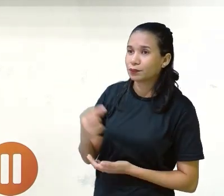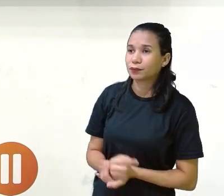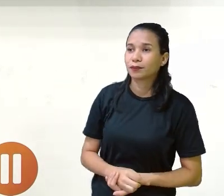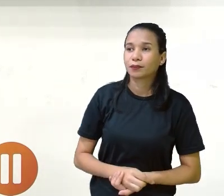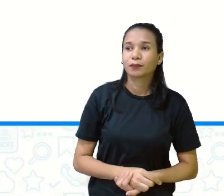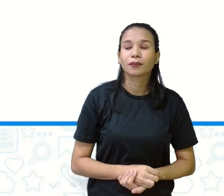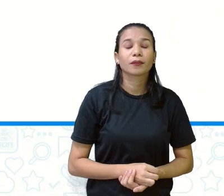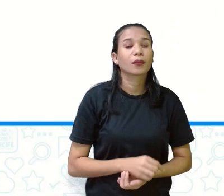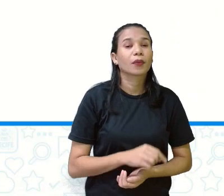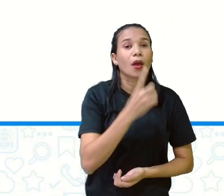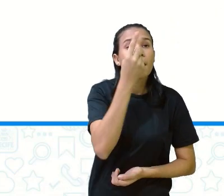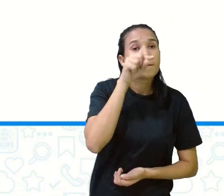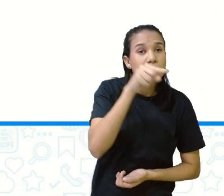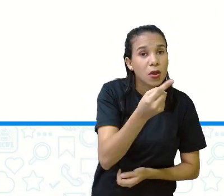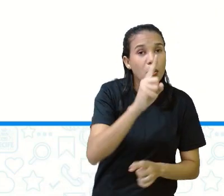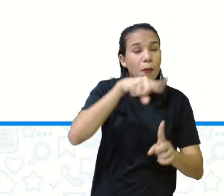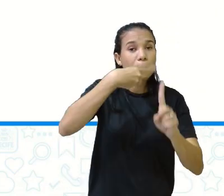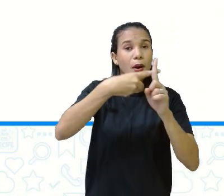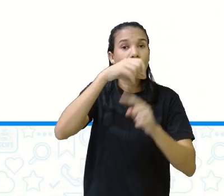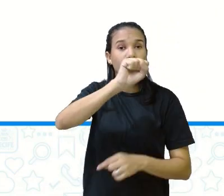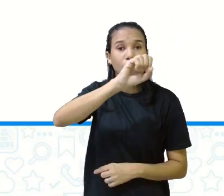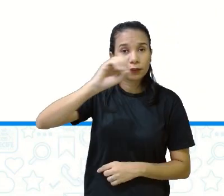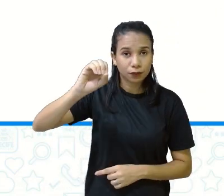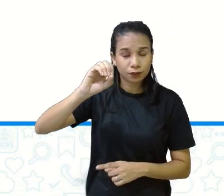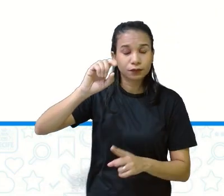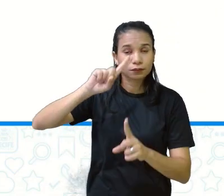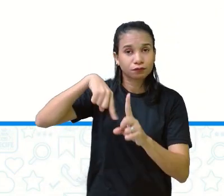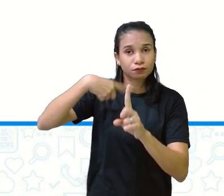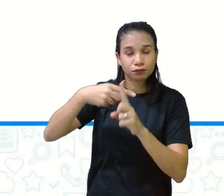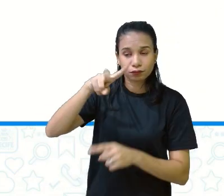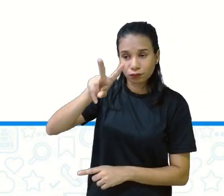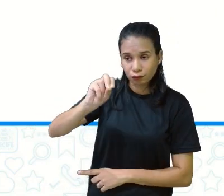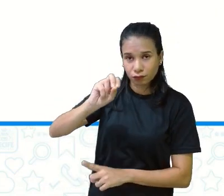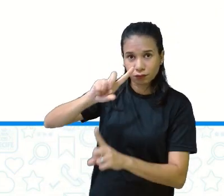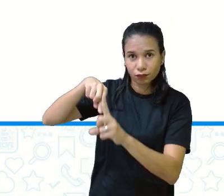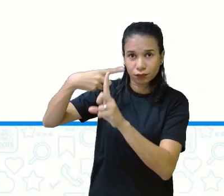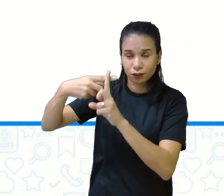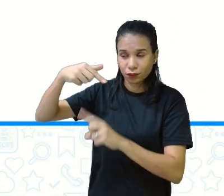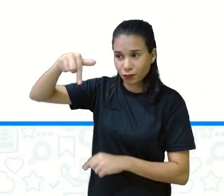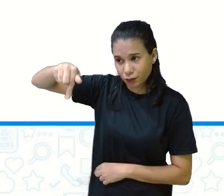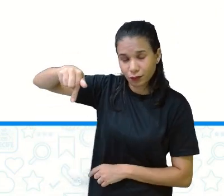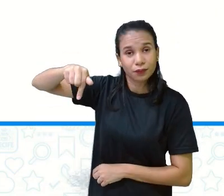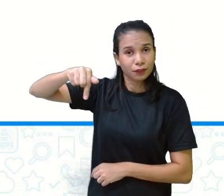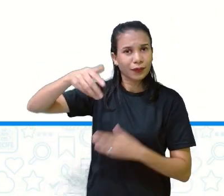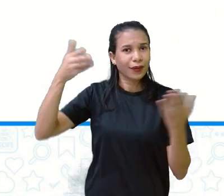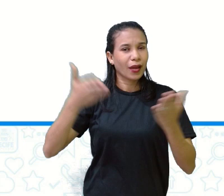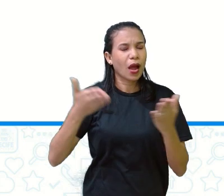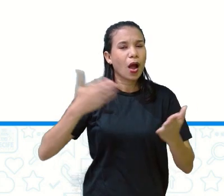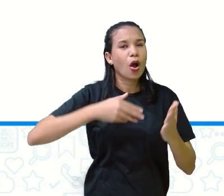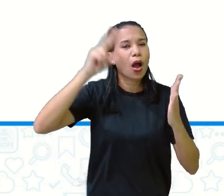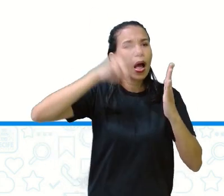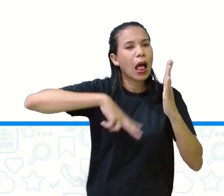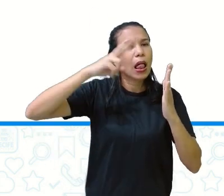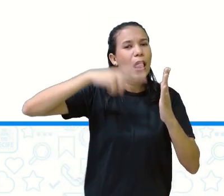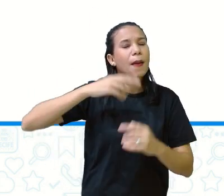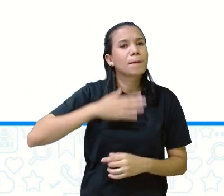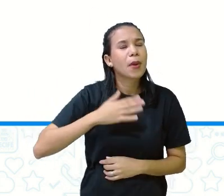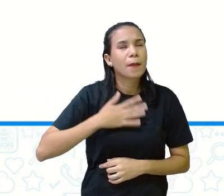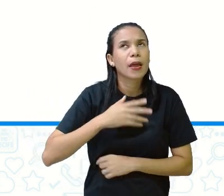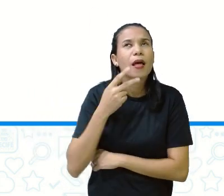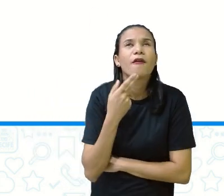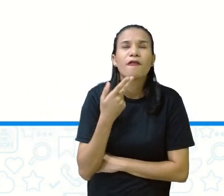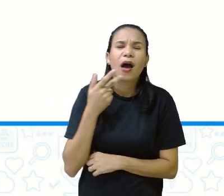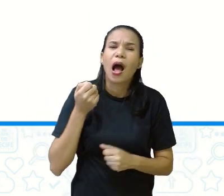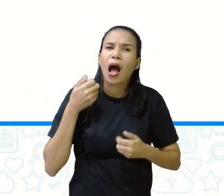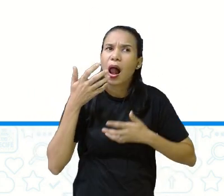1857. Agora lê para mim esse número, lê em